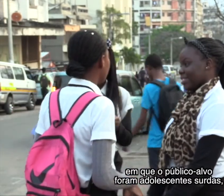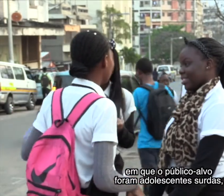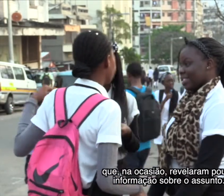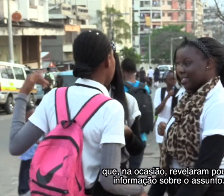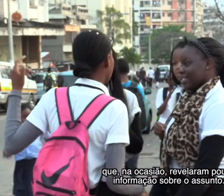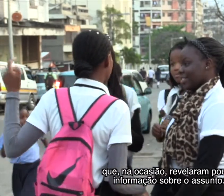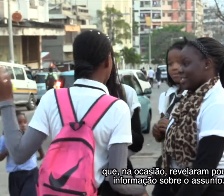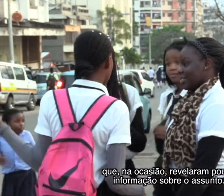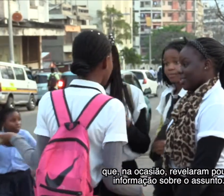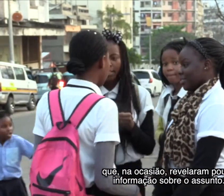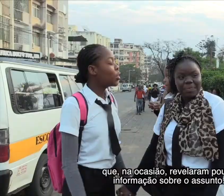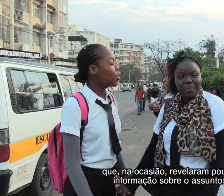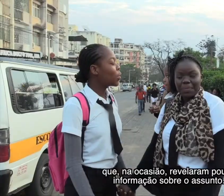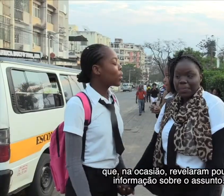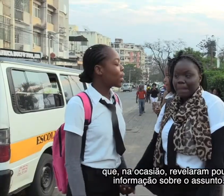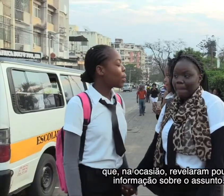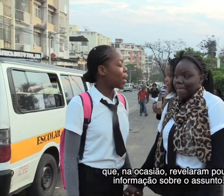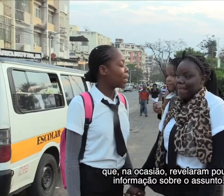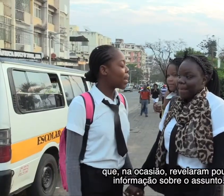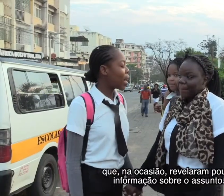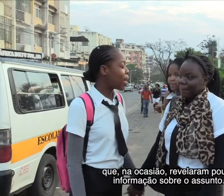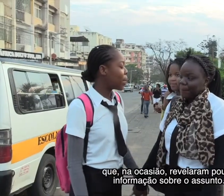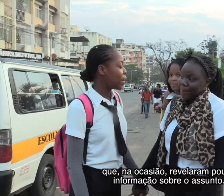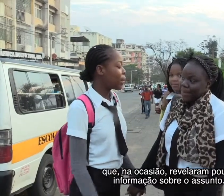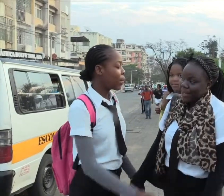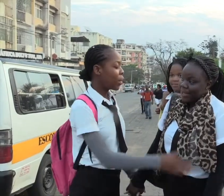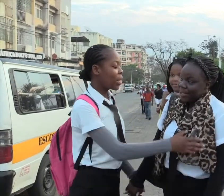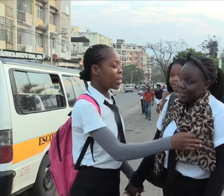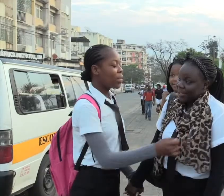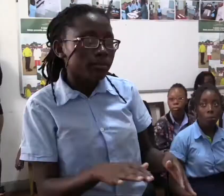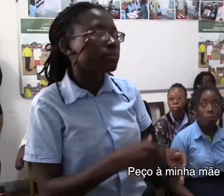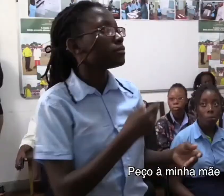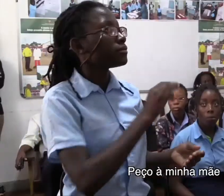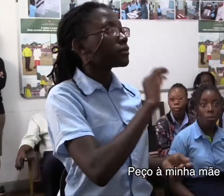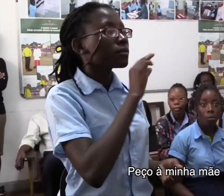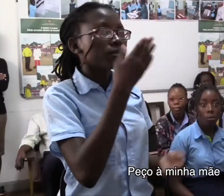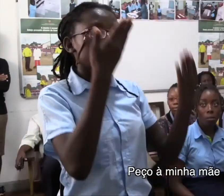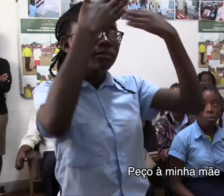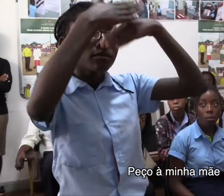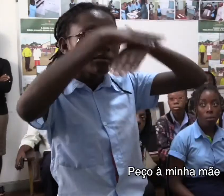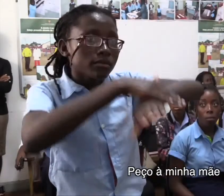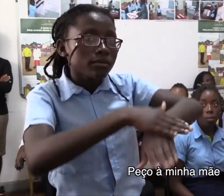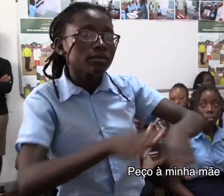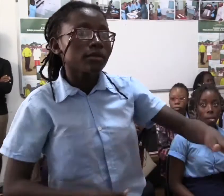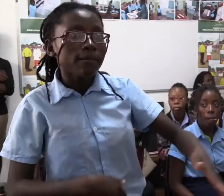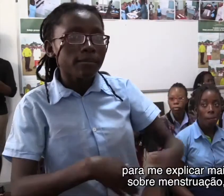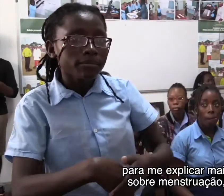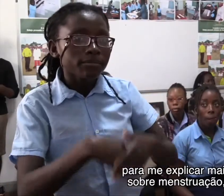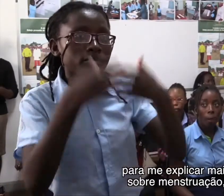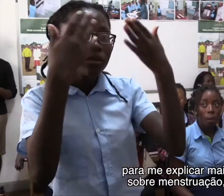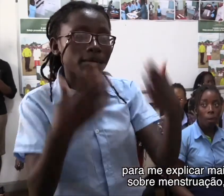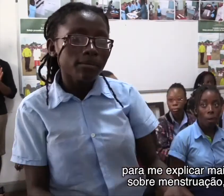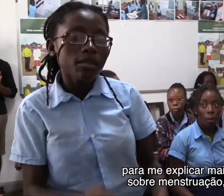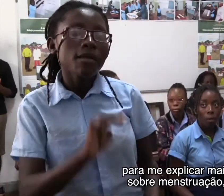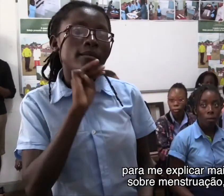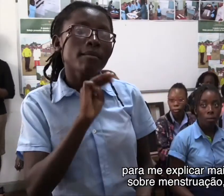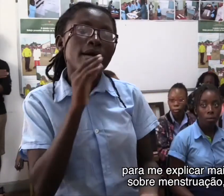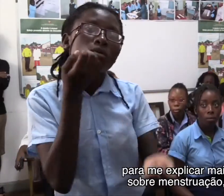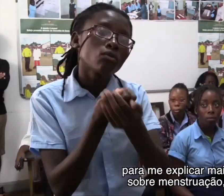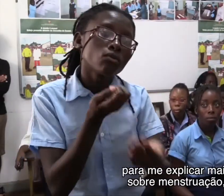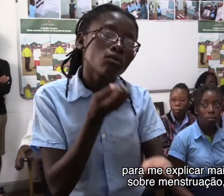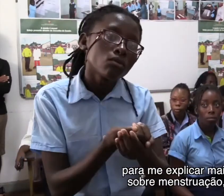que, na ocasião, revelaram pouca informação sobre o assunto. Penso à minha mãe para me explicar